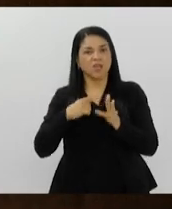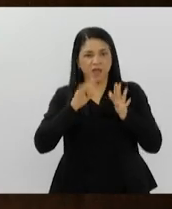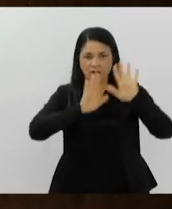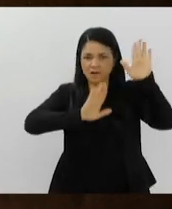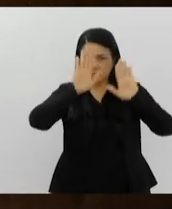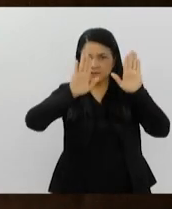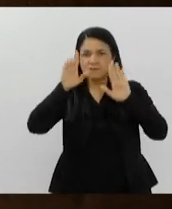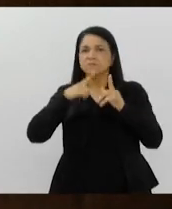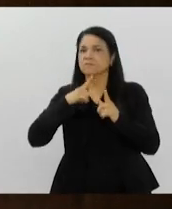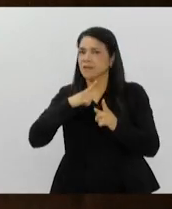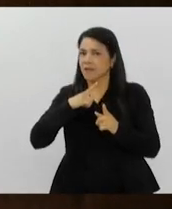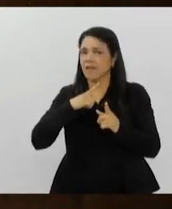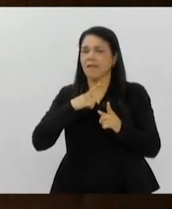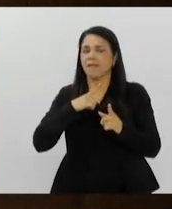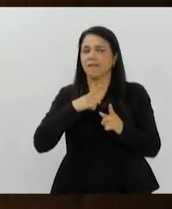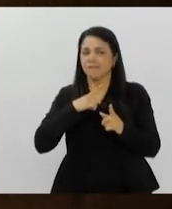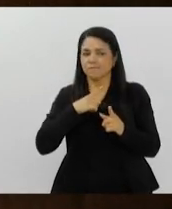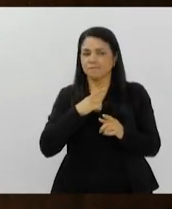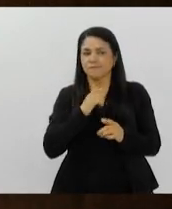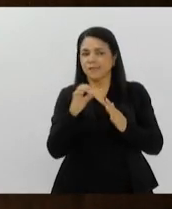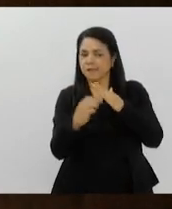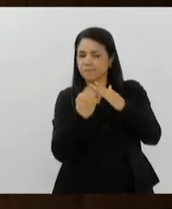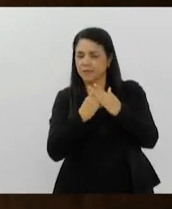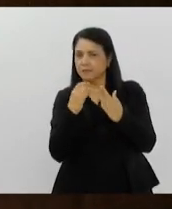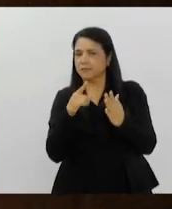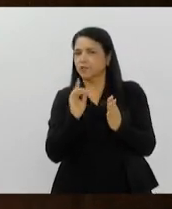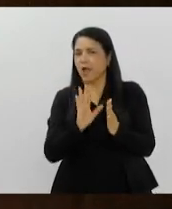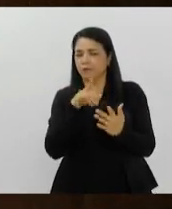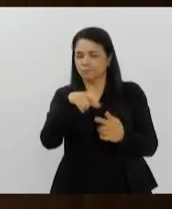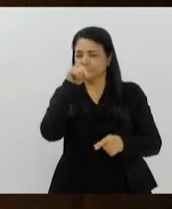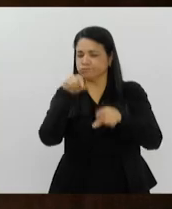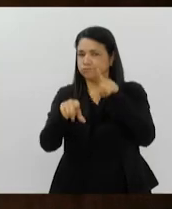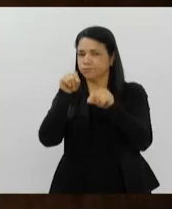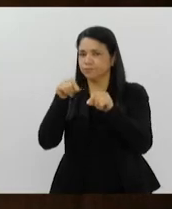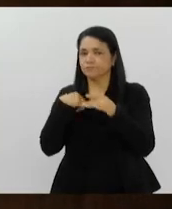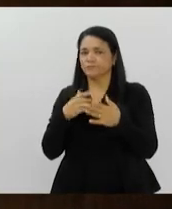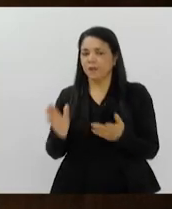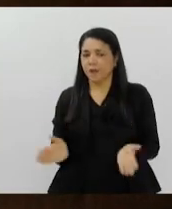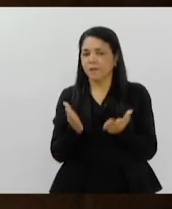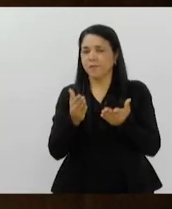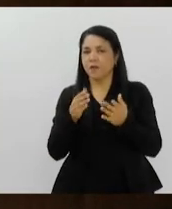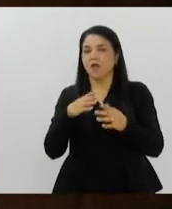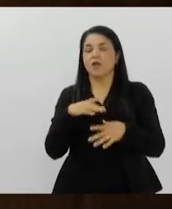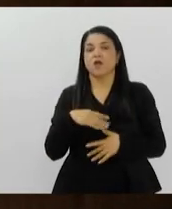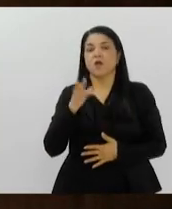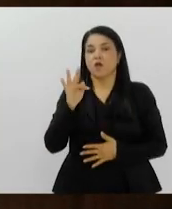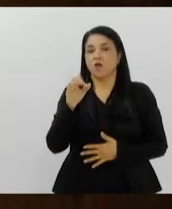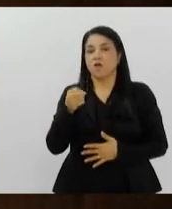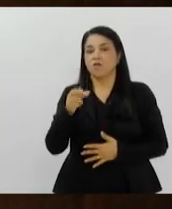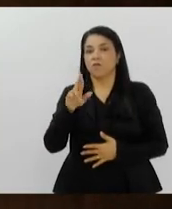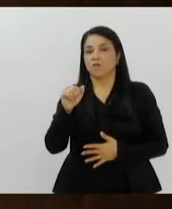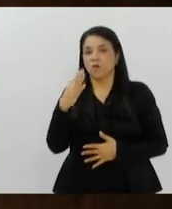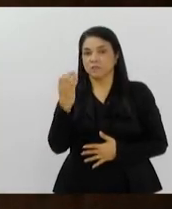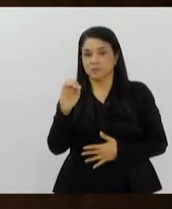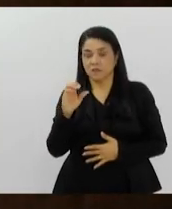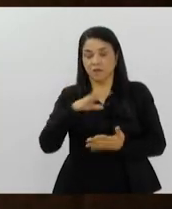cartas marcadas, onde serão beneficiadas ou a empresa Força Ambiental ou a União Norte Fluminense, que esse contrato vai passar